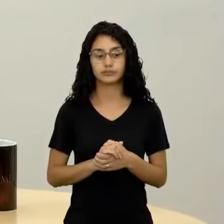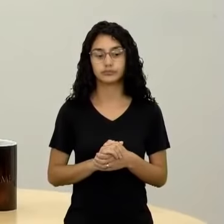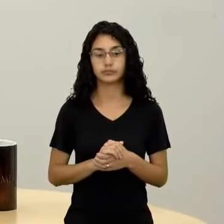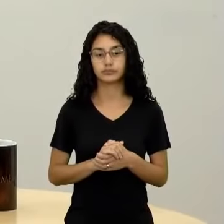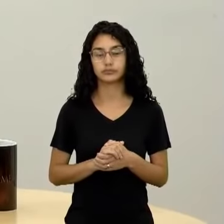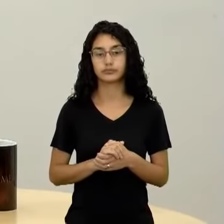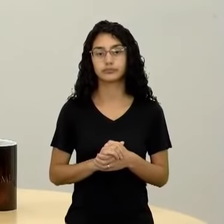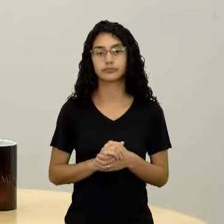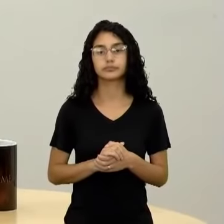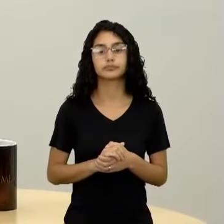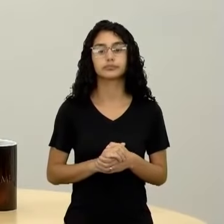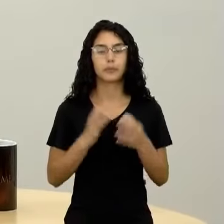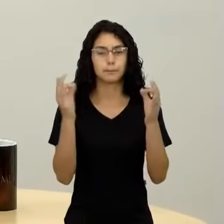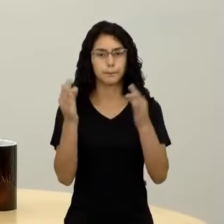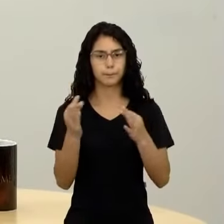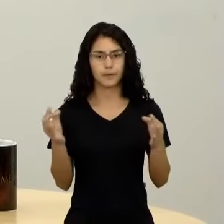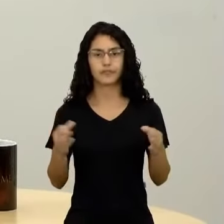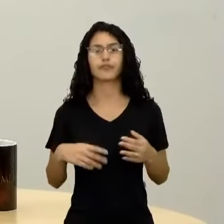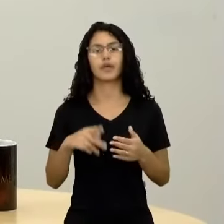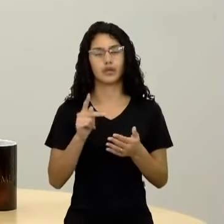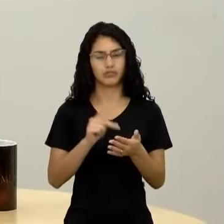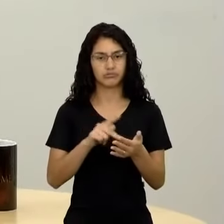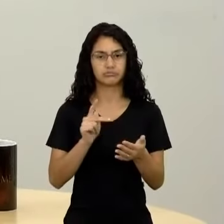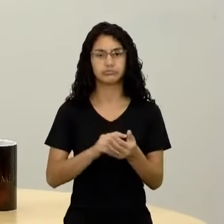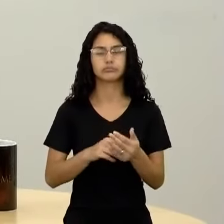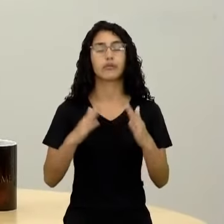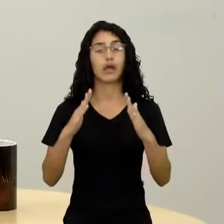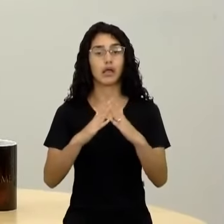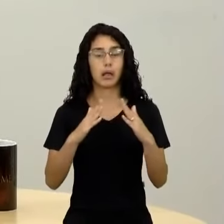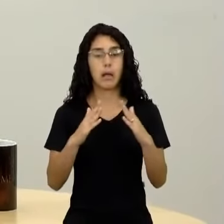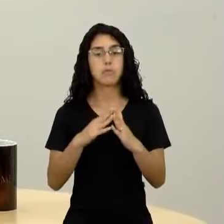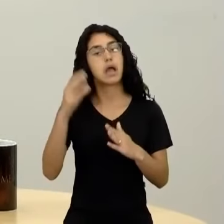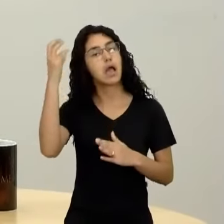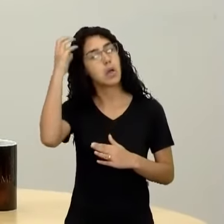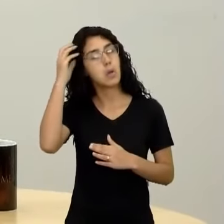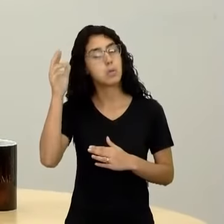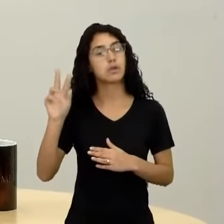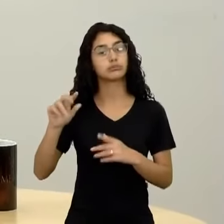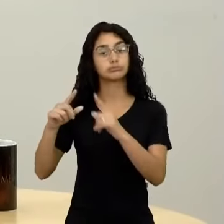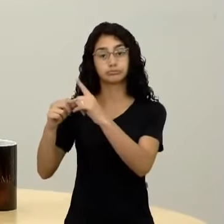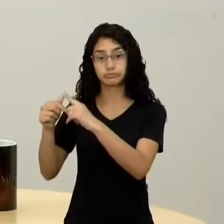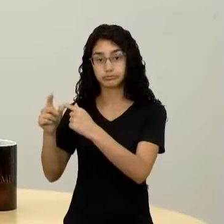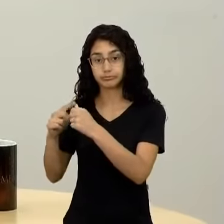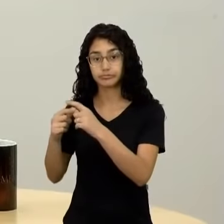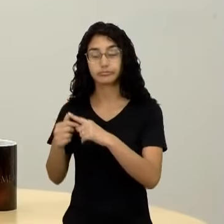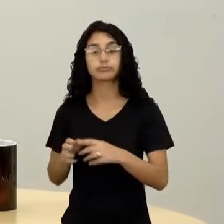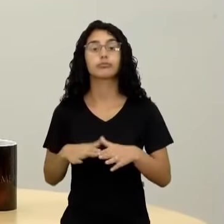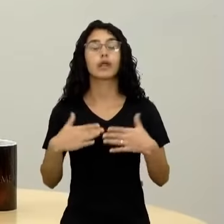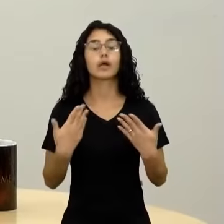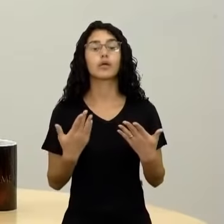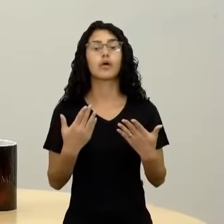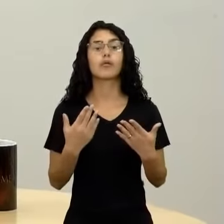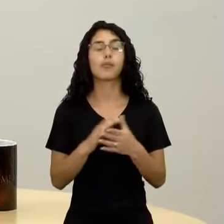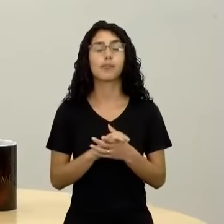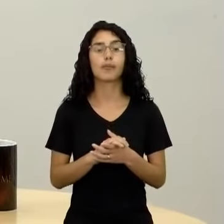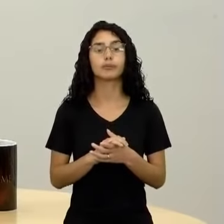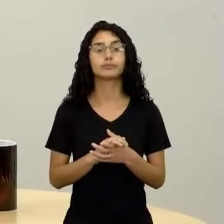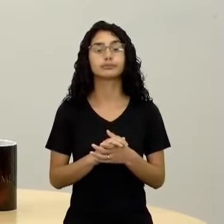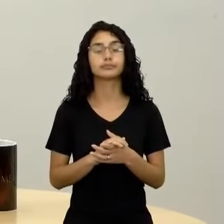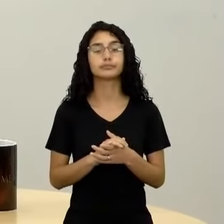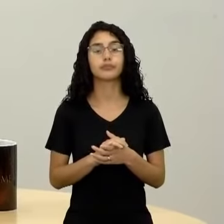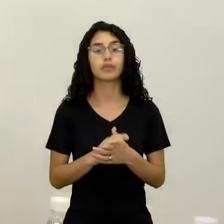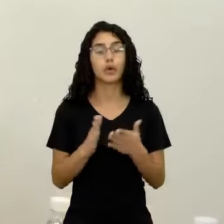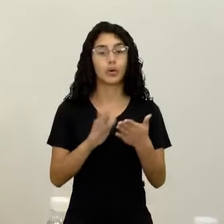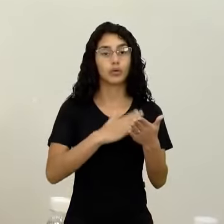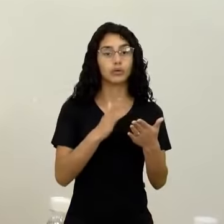realmente sensacional muito esse livro é muito bom acabando a culpa das estrelas e aí gente preferir o livro ou